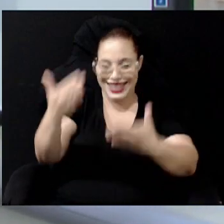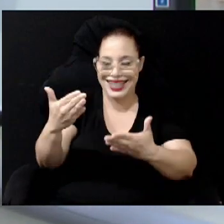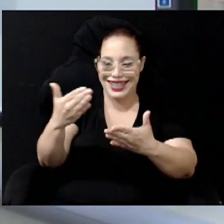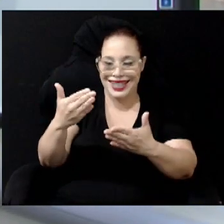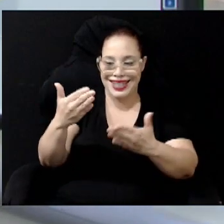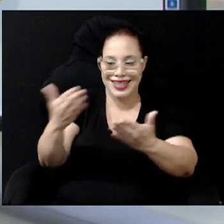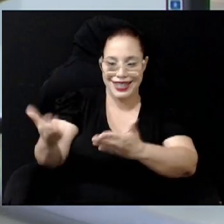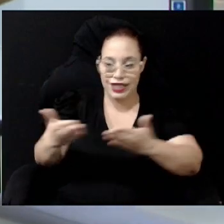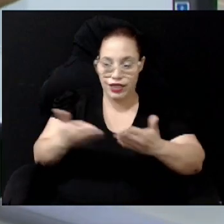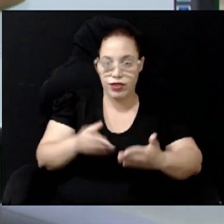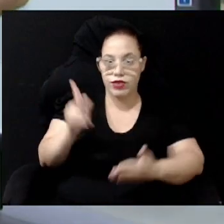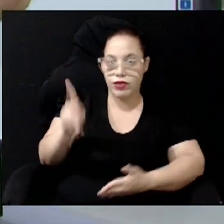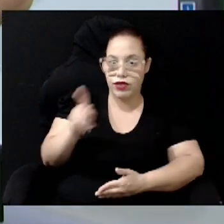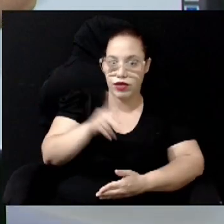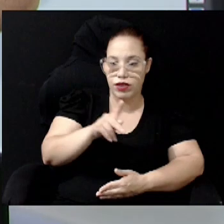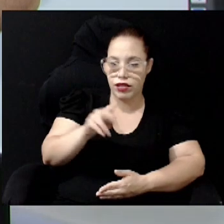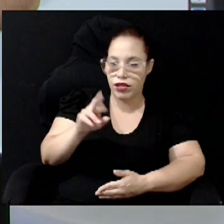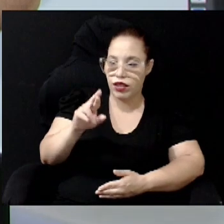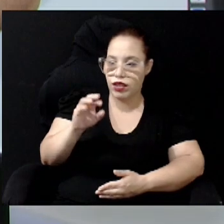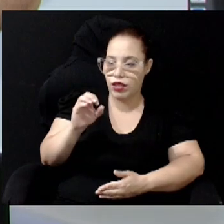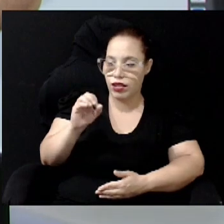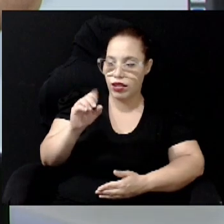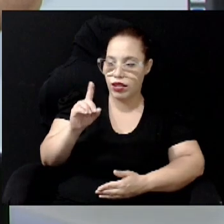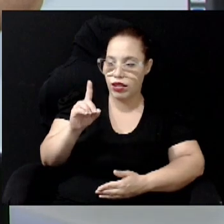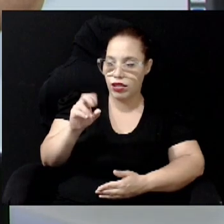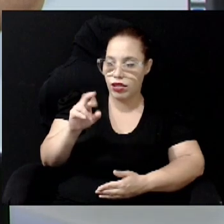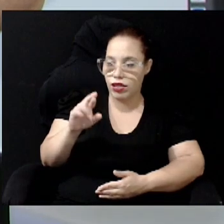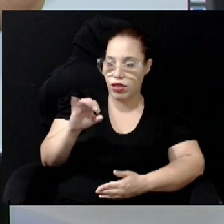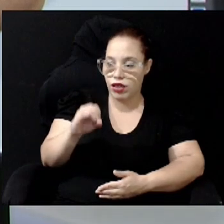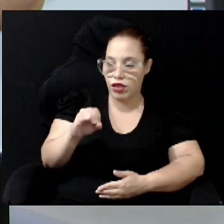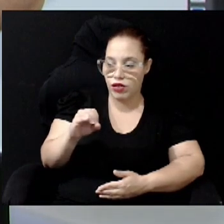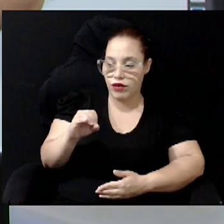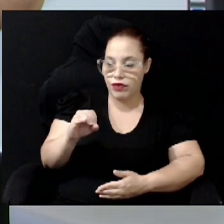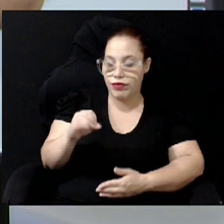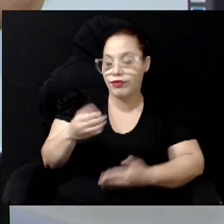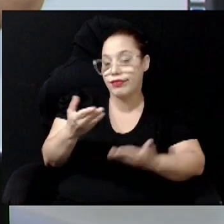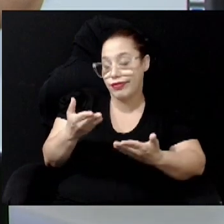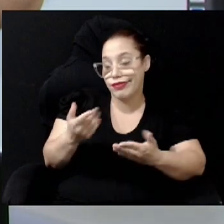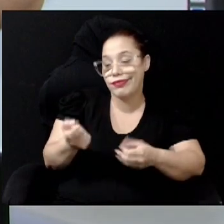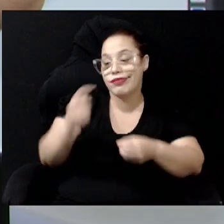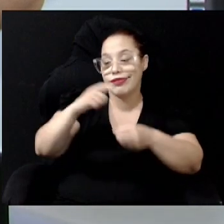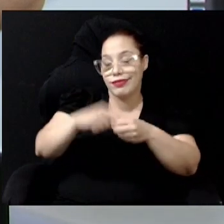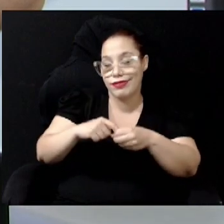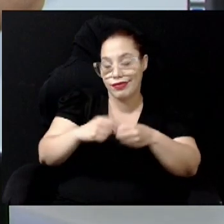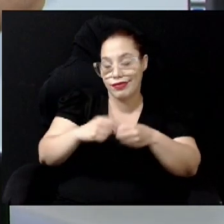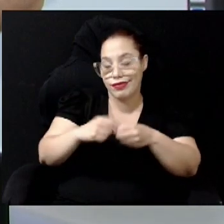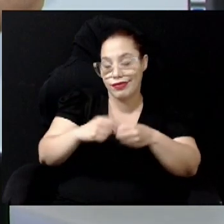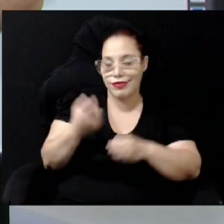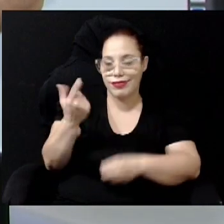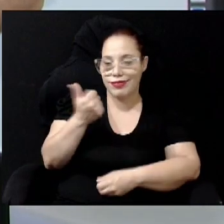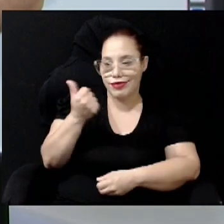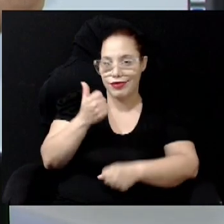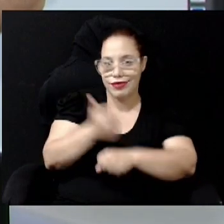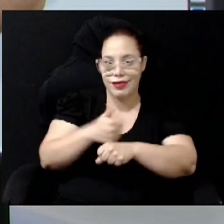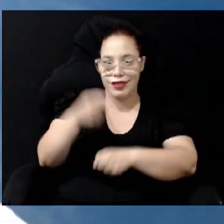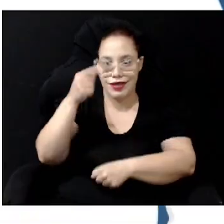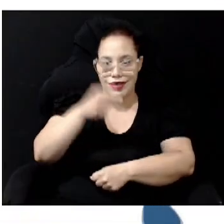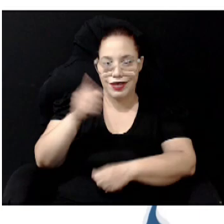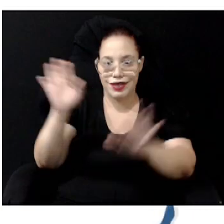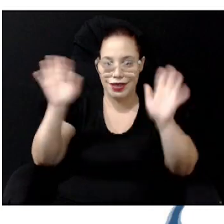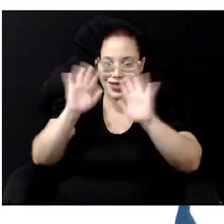do professor Rodrigo Camargo de Godoy, e nós voltamos em breve com mais uma profissão para você. Até